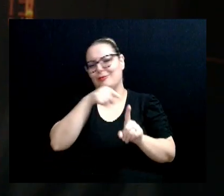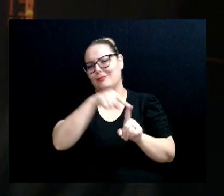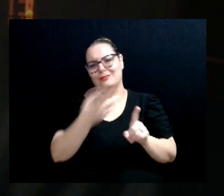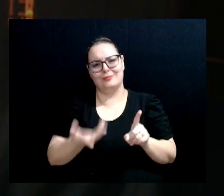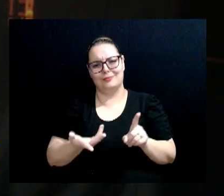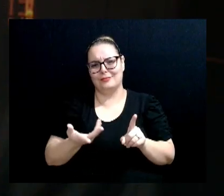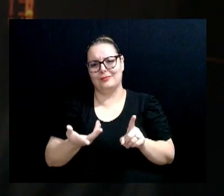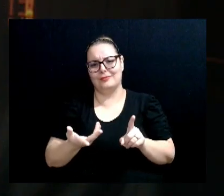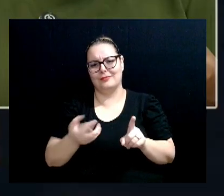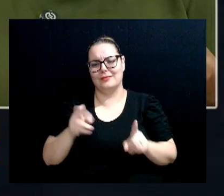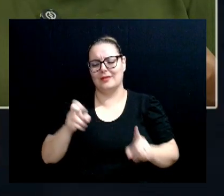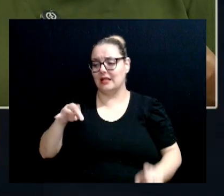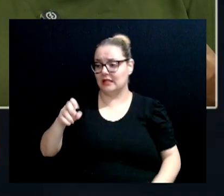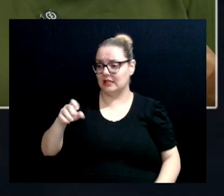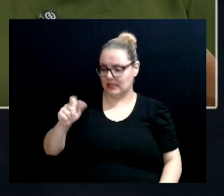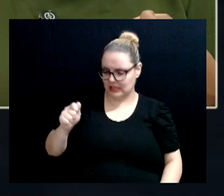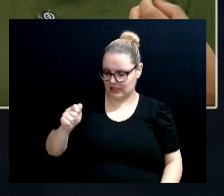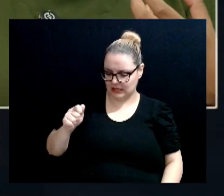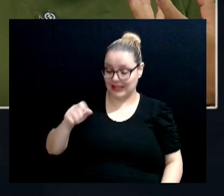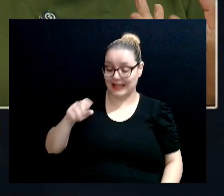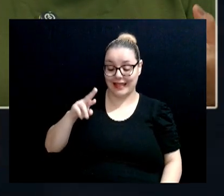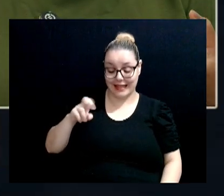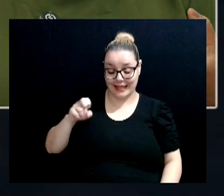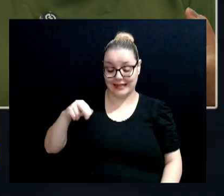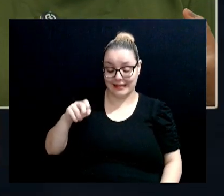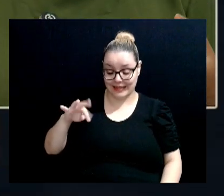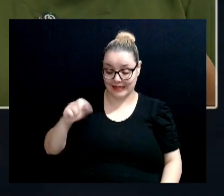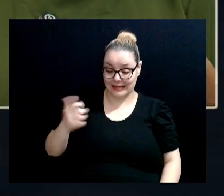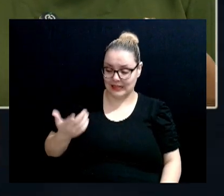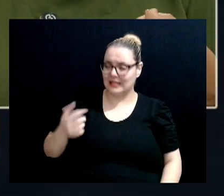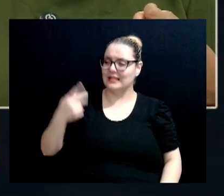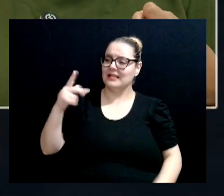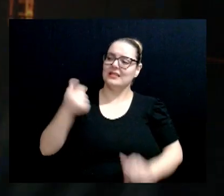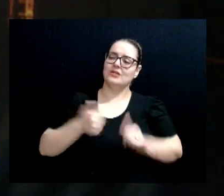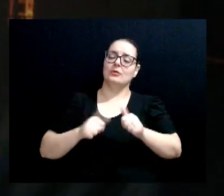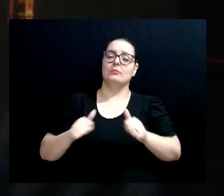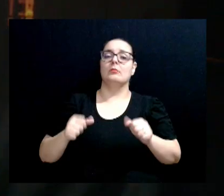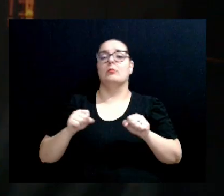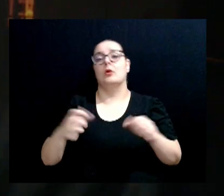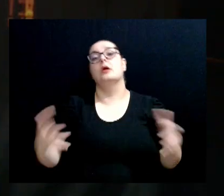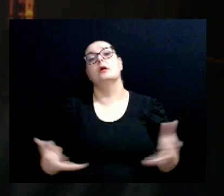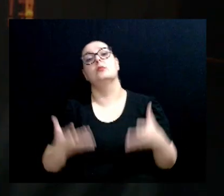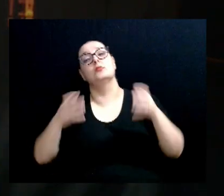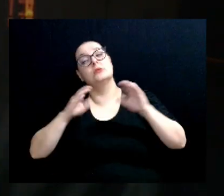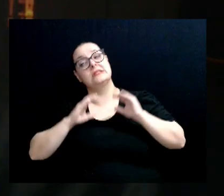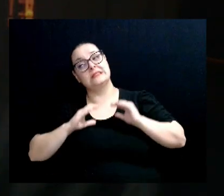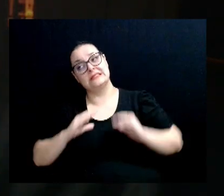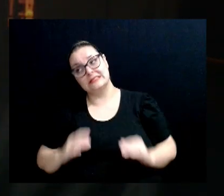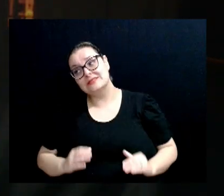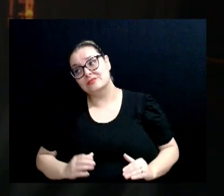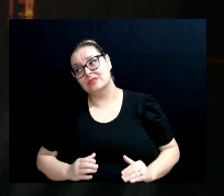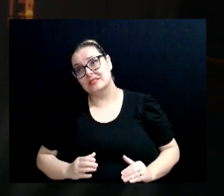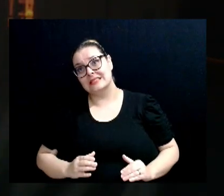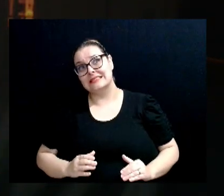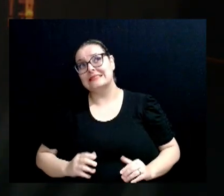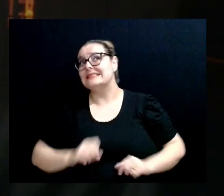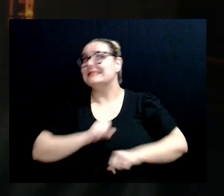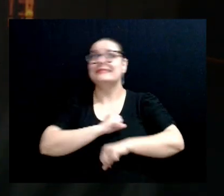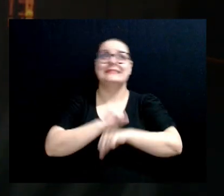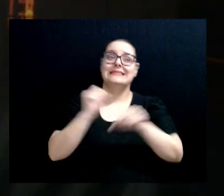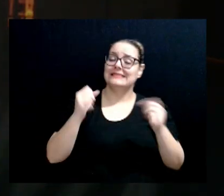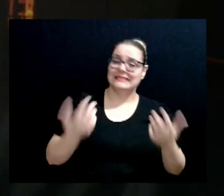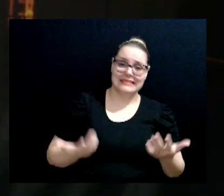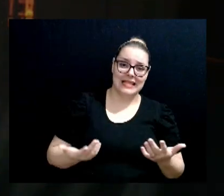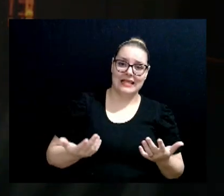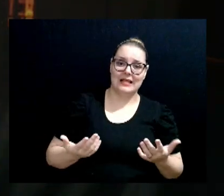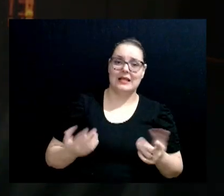Renata, na sua avaliação, isso pode incentivar comportamentos extremos, essas metas